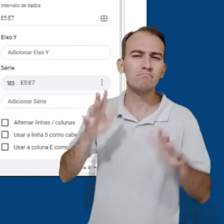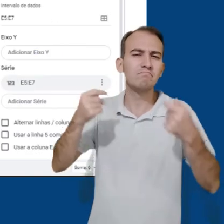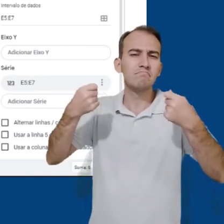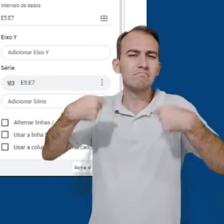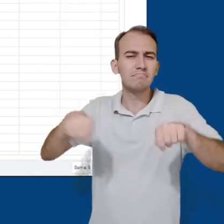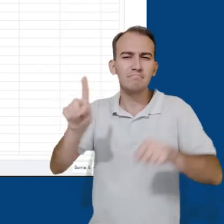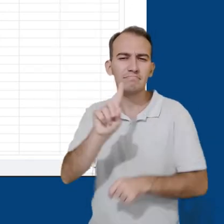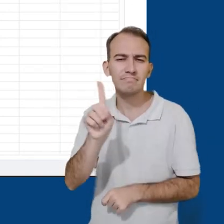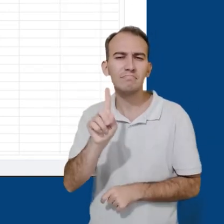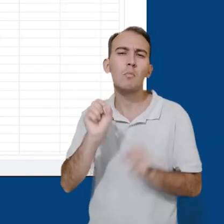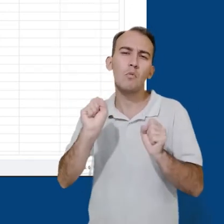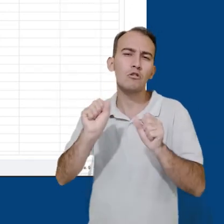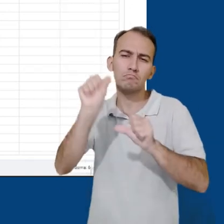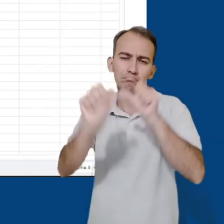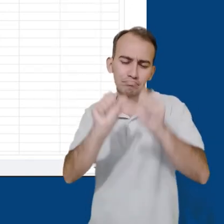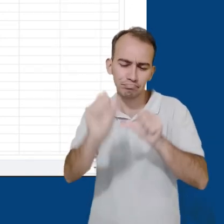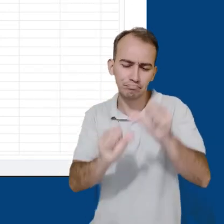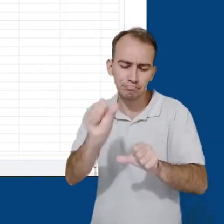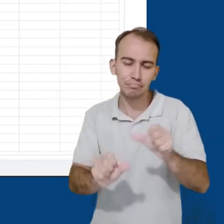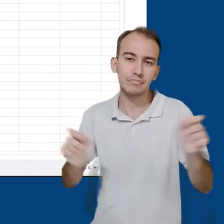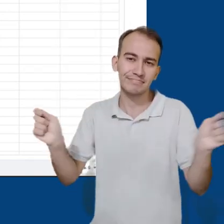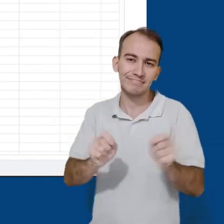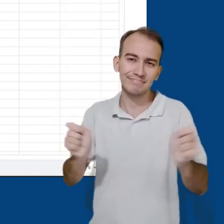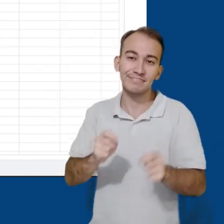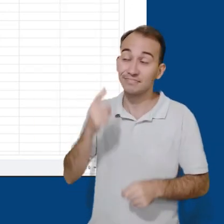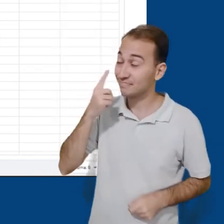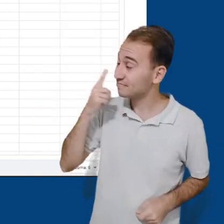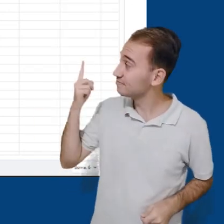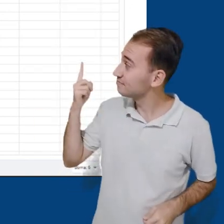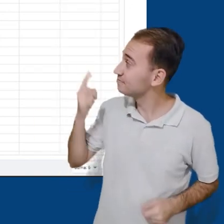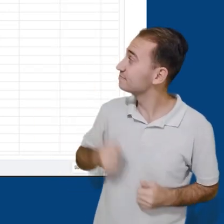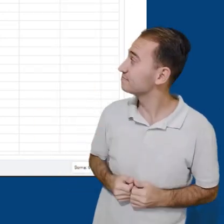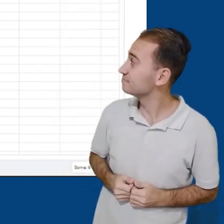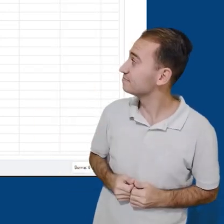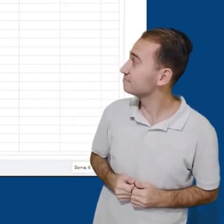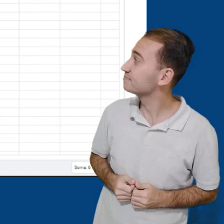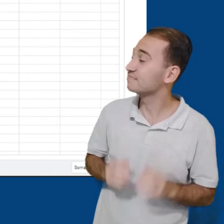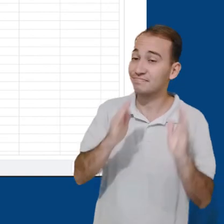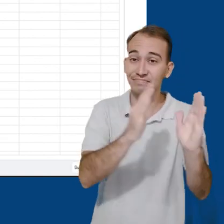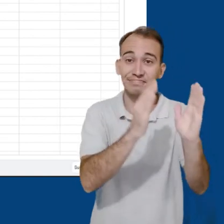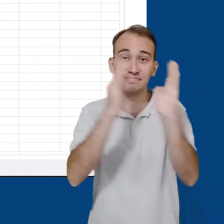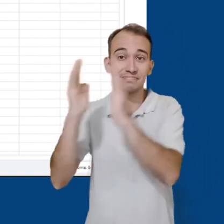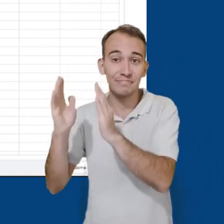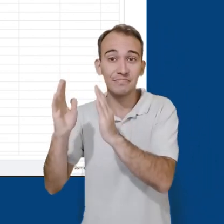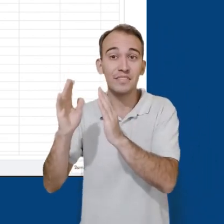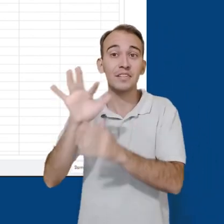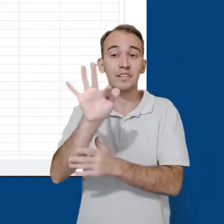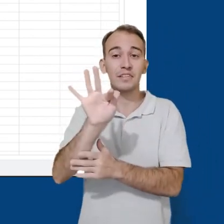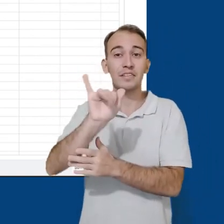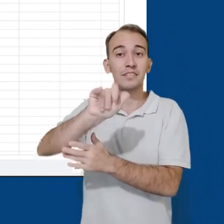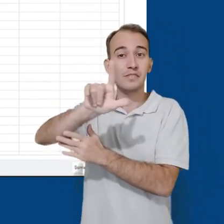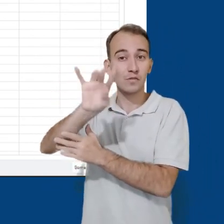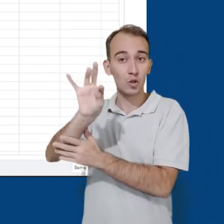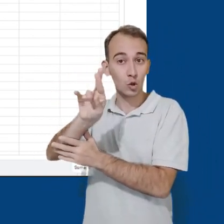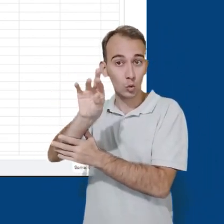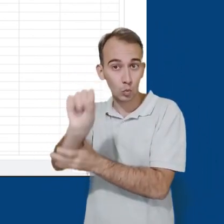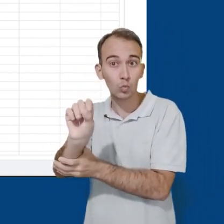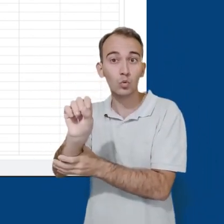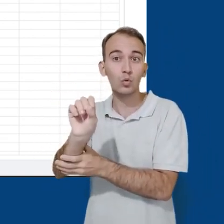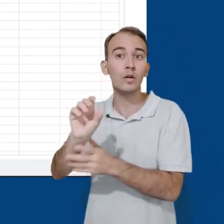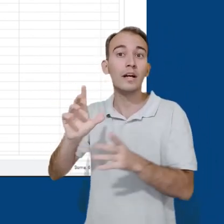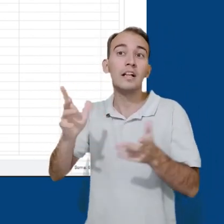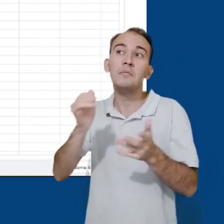pode mexer sem medo e a seguinte temos a ferramenta de filtros que nos permite filtrar informações de nossa planilha essa é uma ferramenta